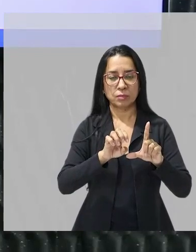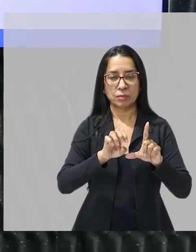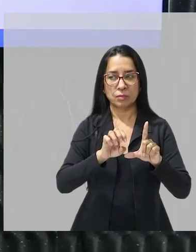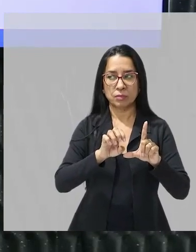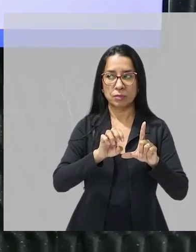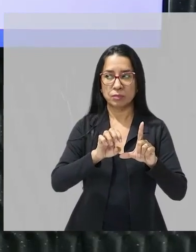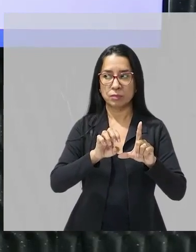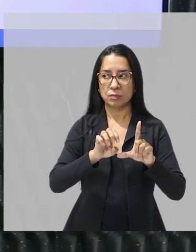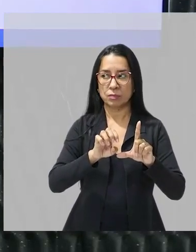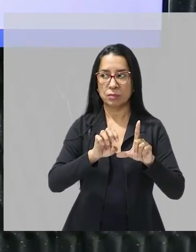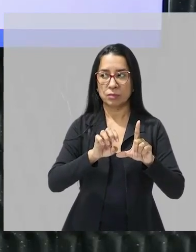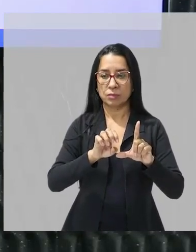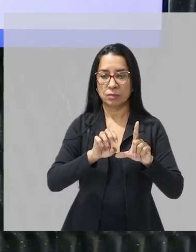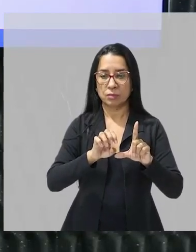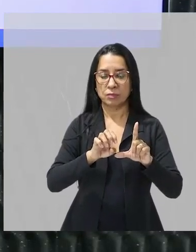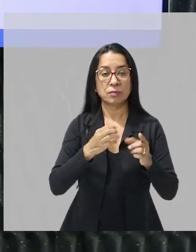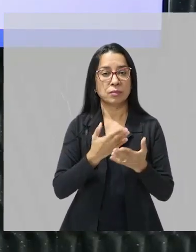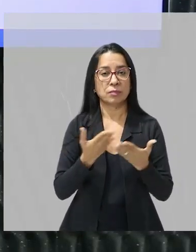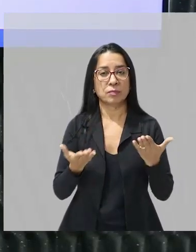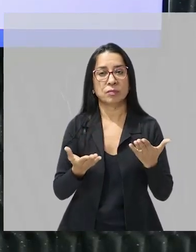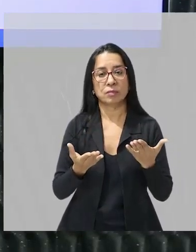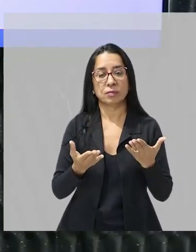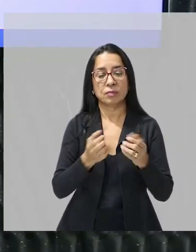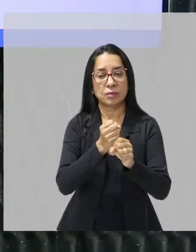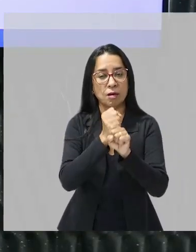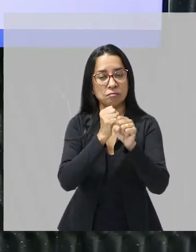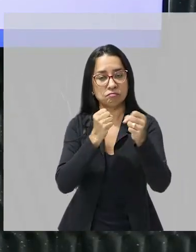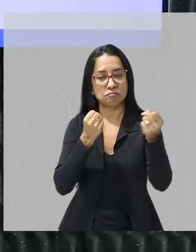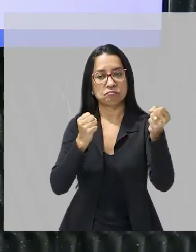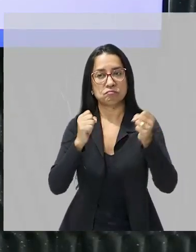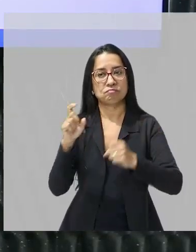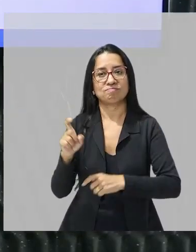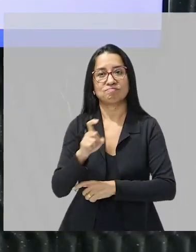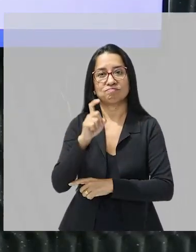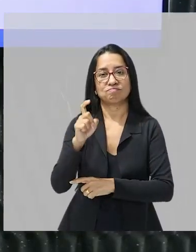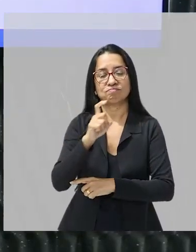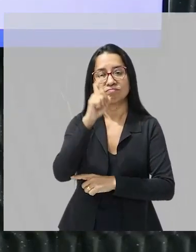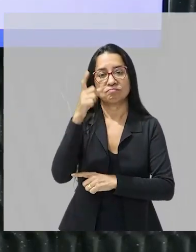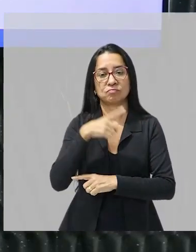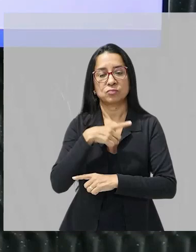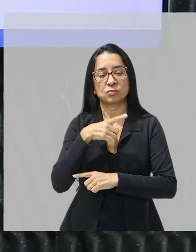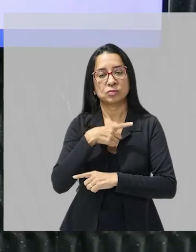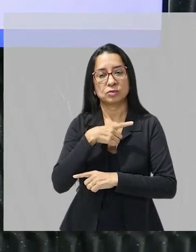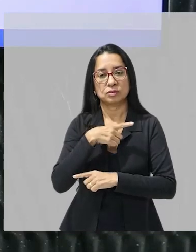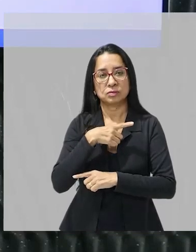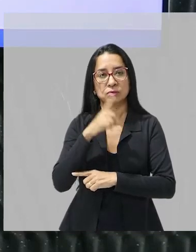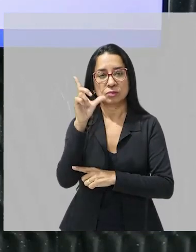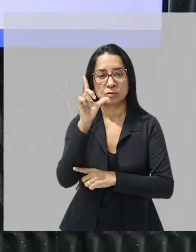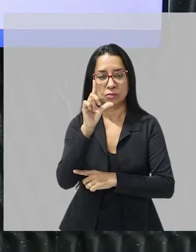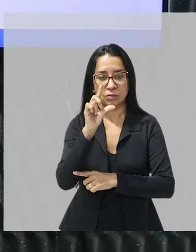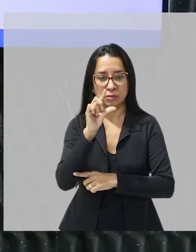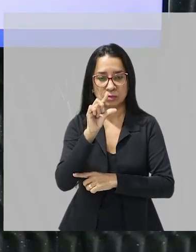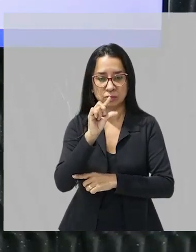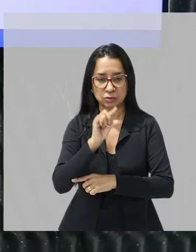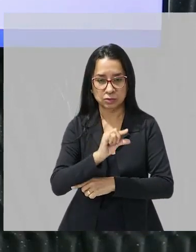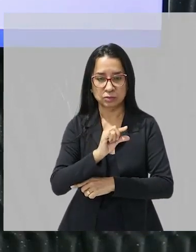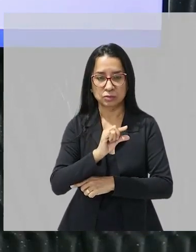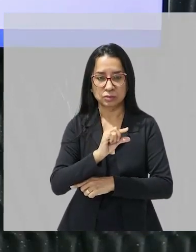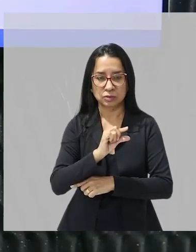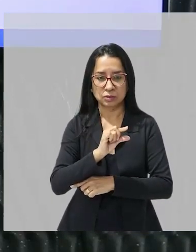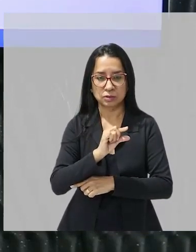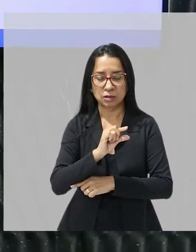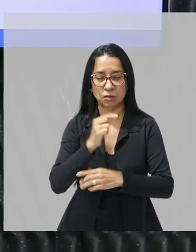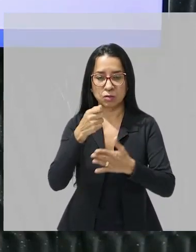de hemácias. Pessoal, em grandes altitudes, nós temos uma diminuição na